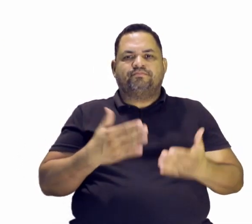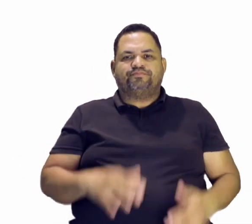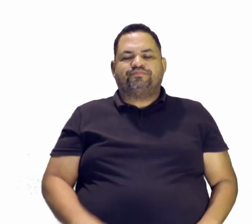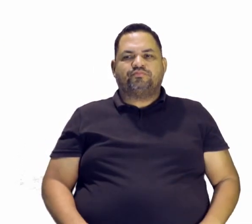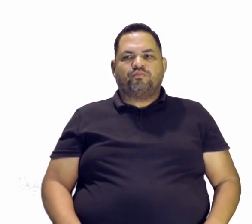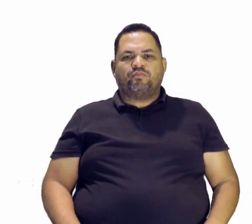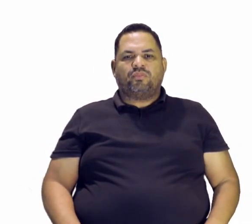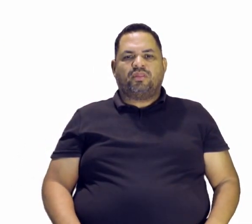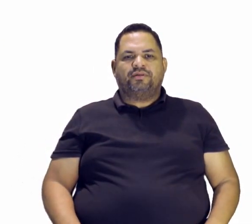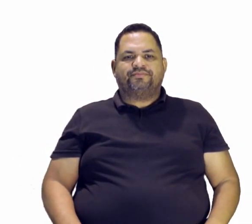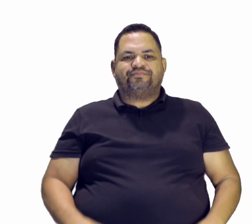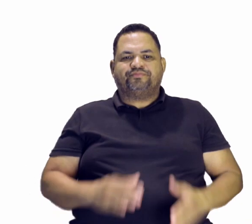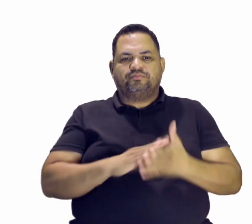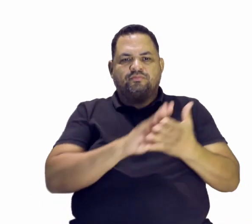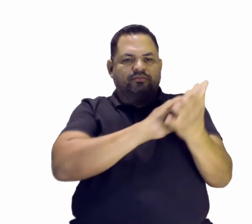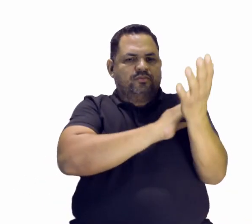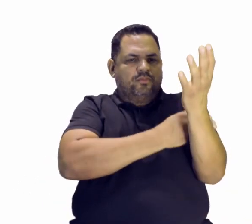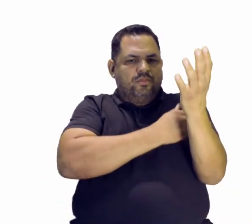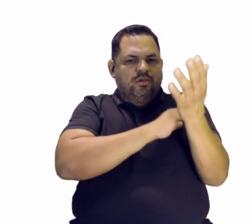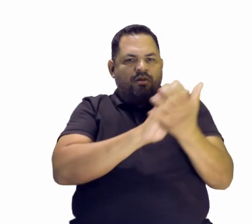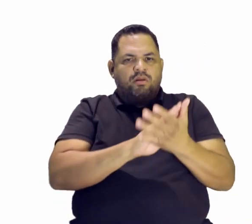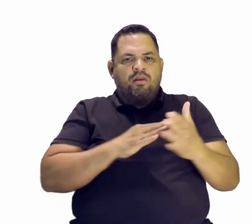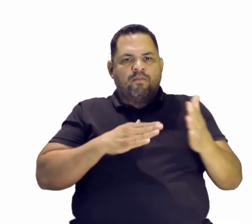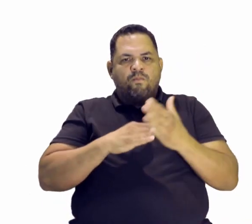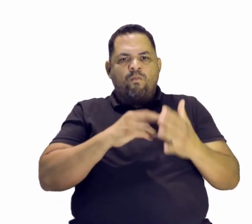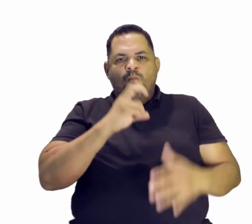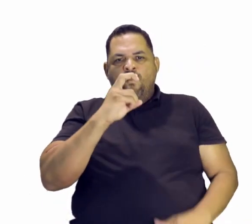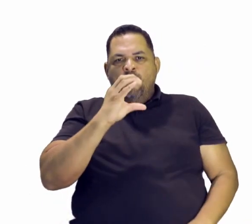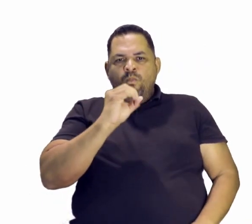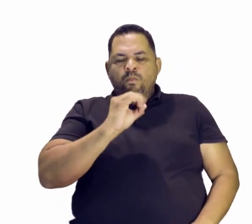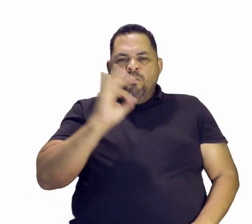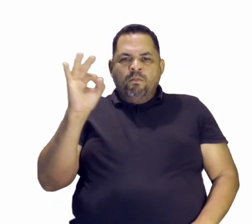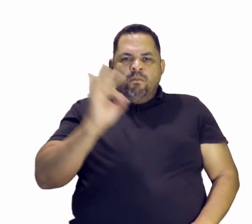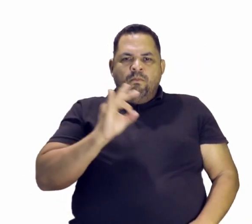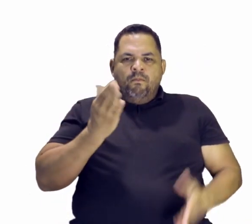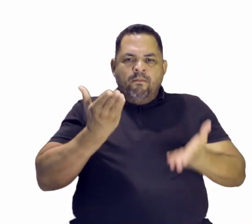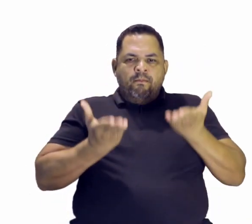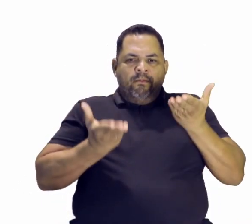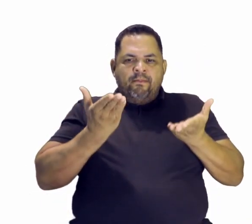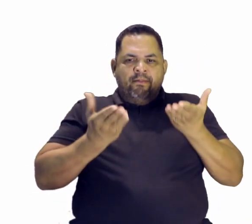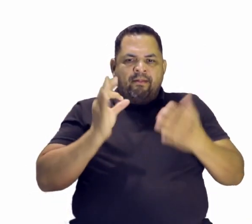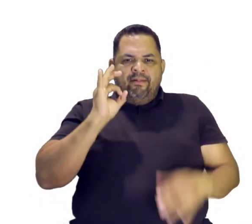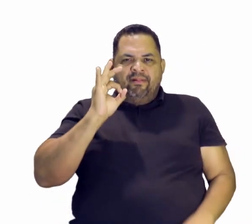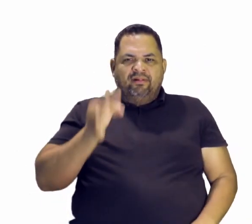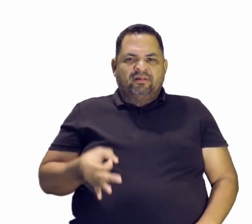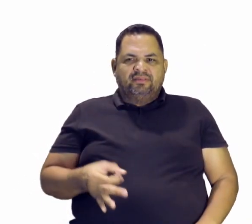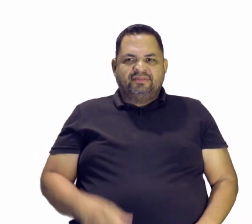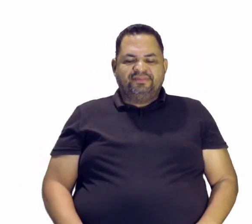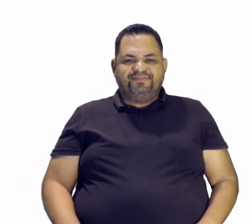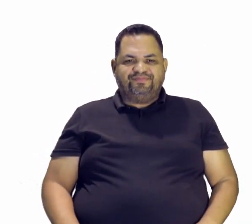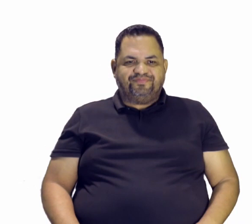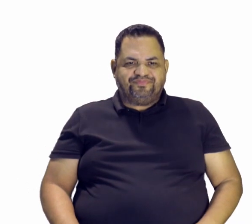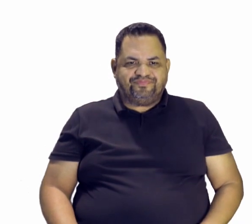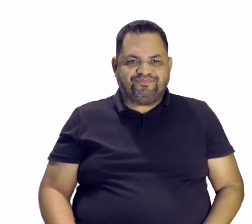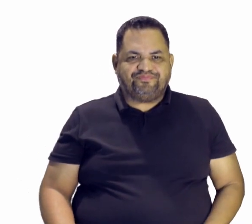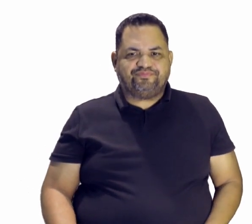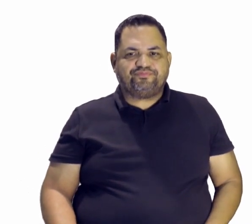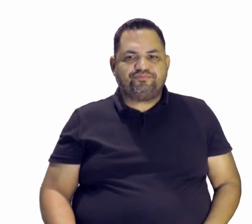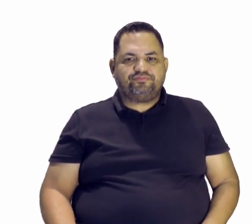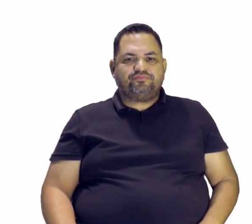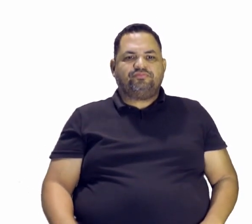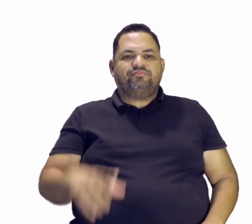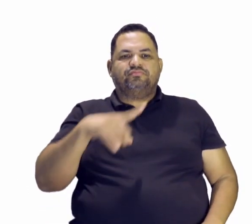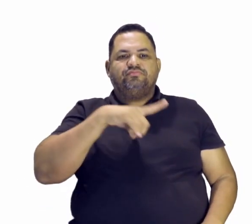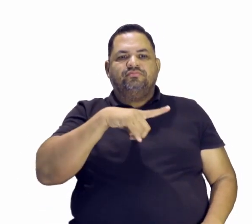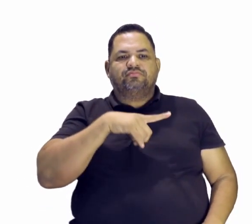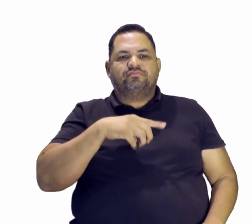essa parte muscular teria aí até 50% aí desse nosso peso, certo? Esse músculo aí constitui uma massa